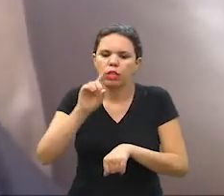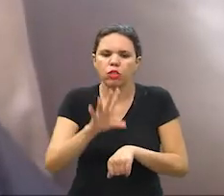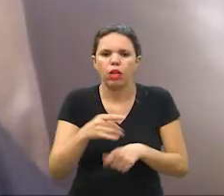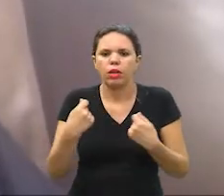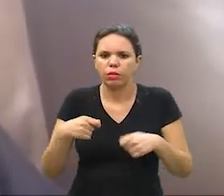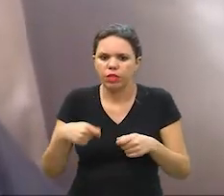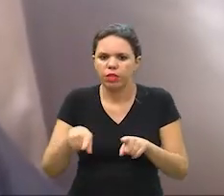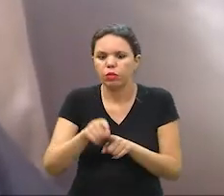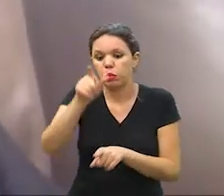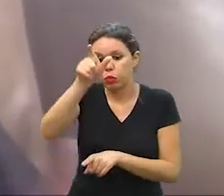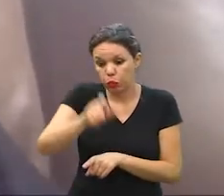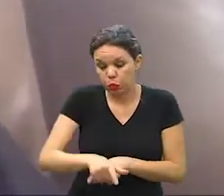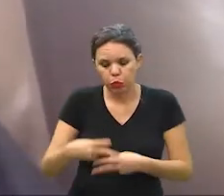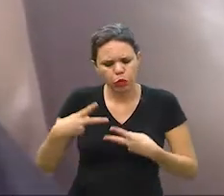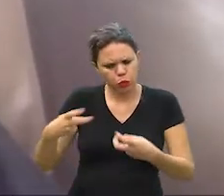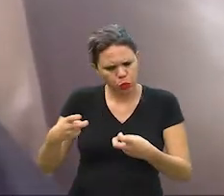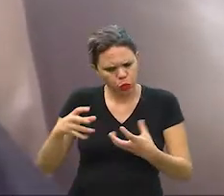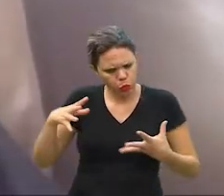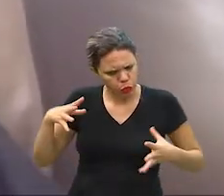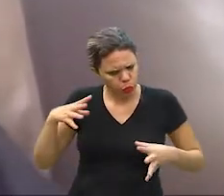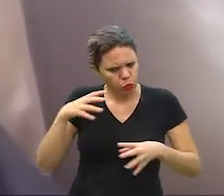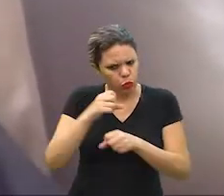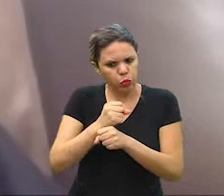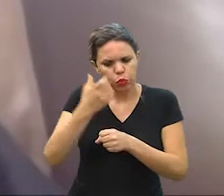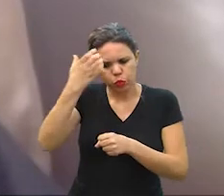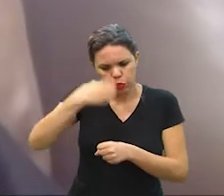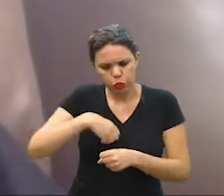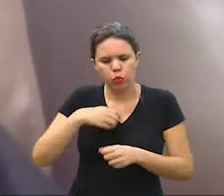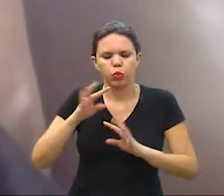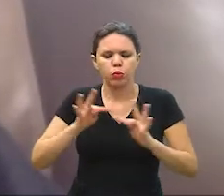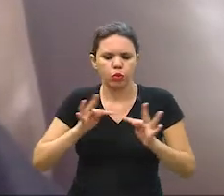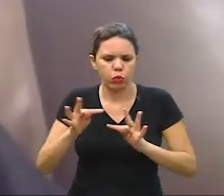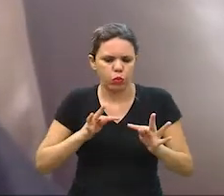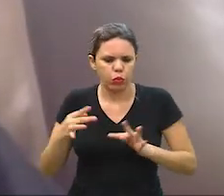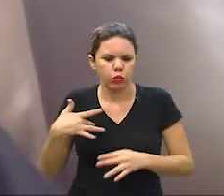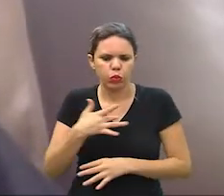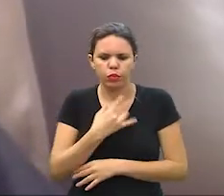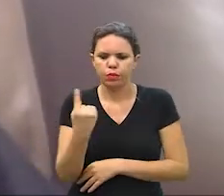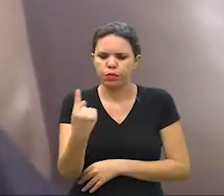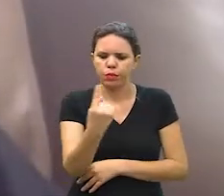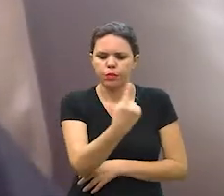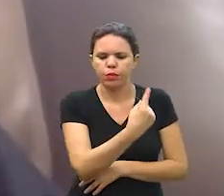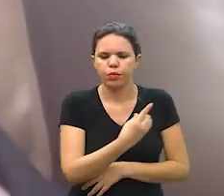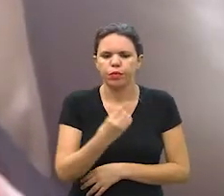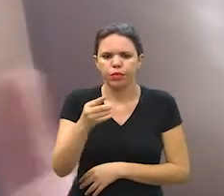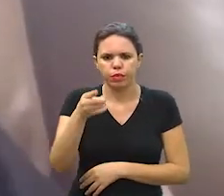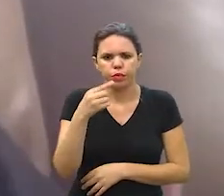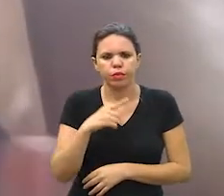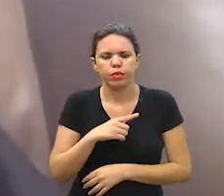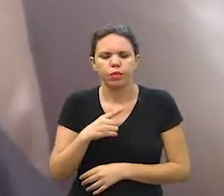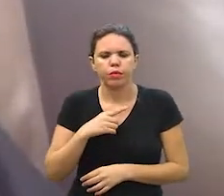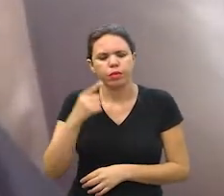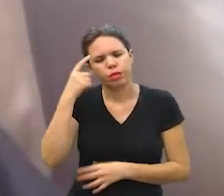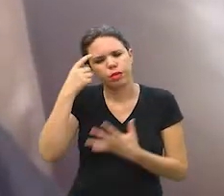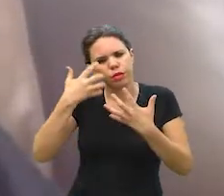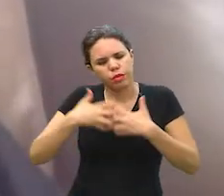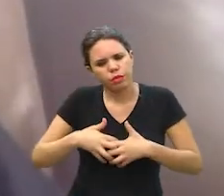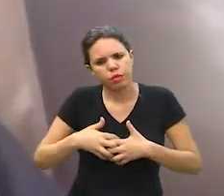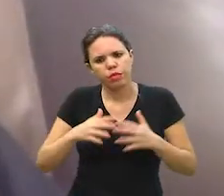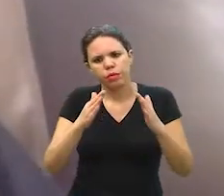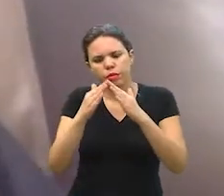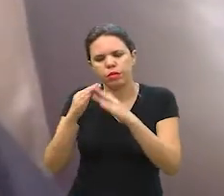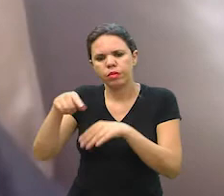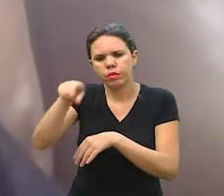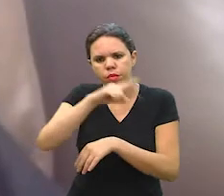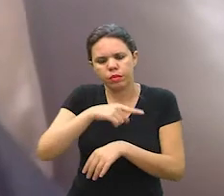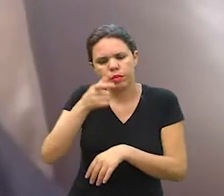Ela precisa de alguém que enxergue como um todo. E tanto na saúde individual, se vocês pensarem na casa de